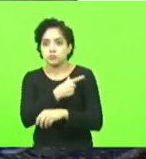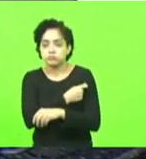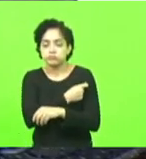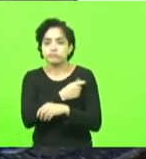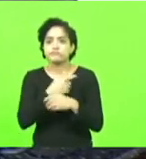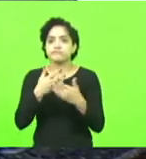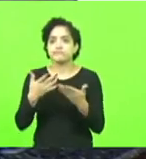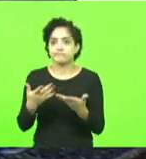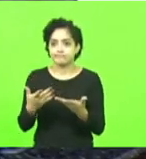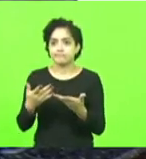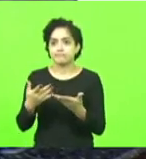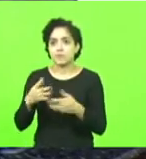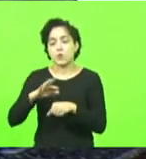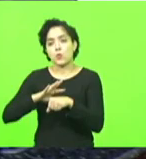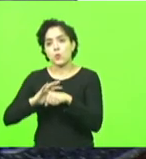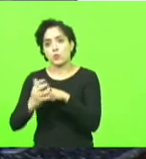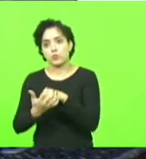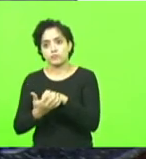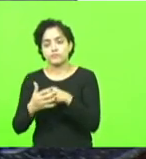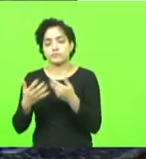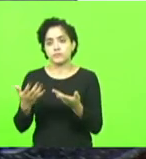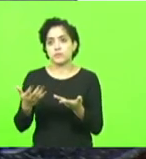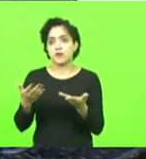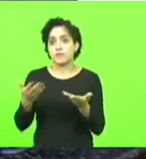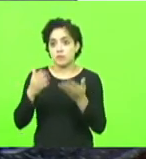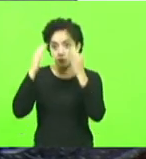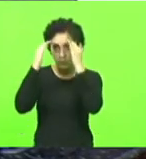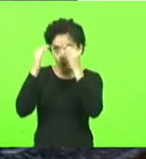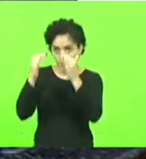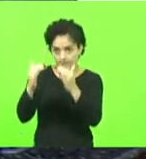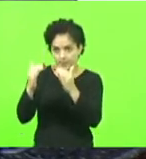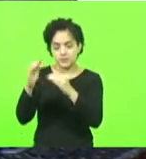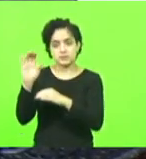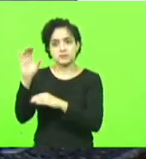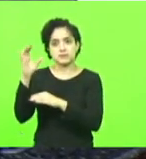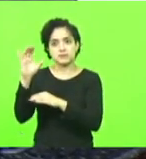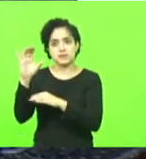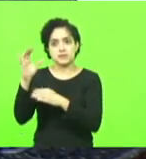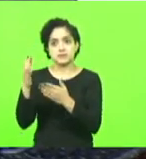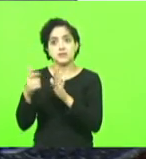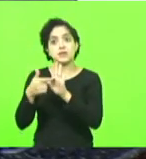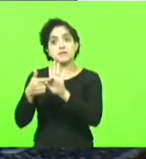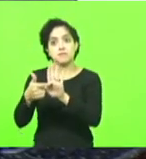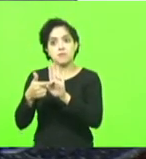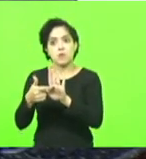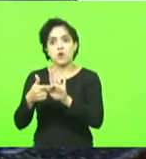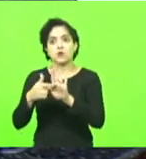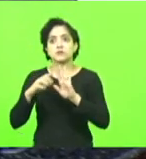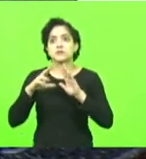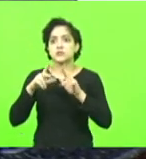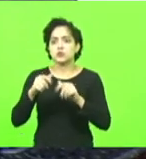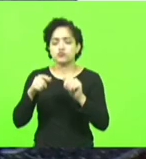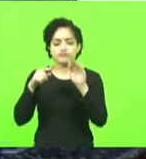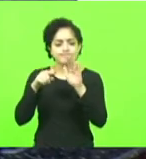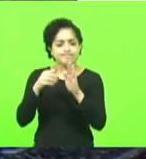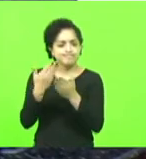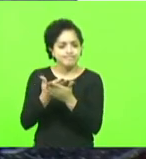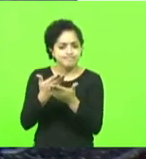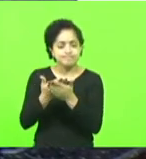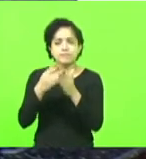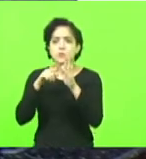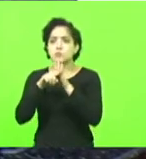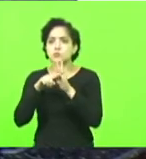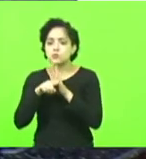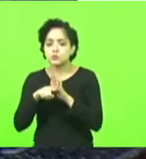em relação à Covid. Vamos obedecer à ciência, que mostra em todos os estudos que a gente